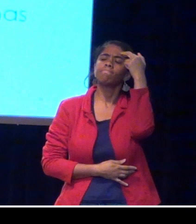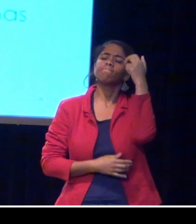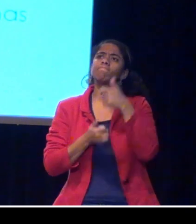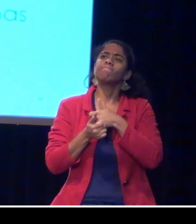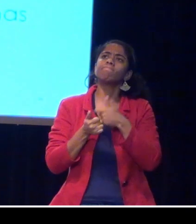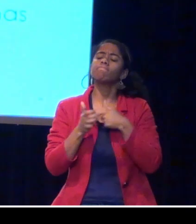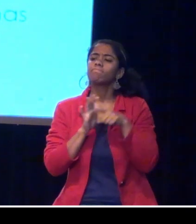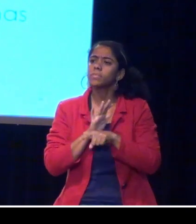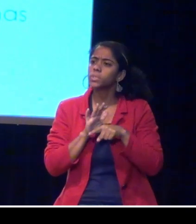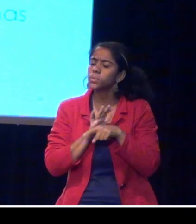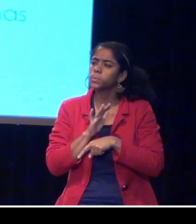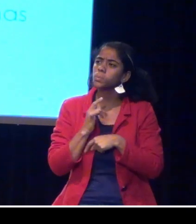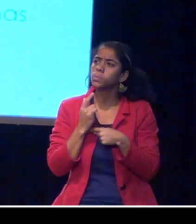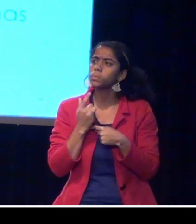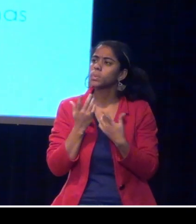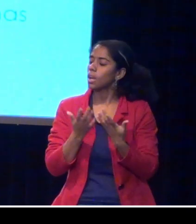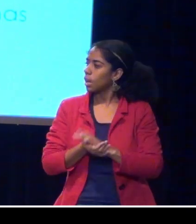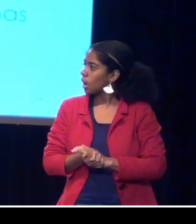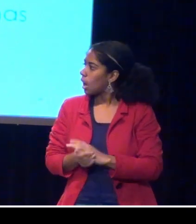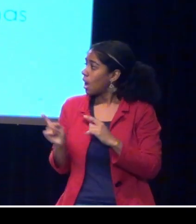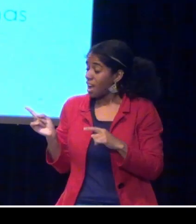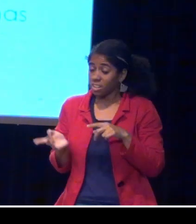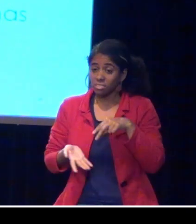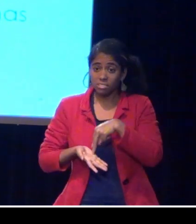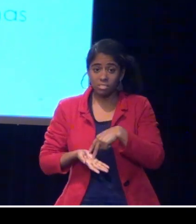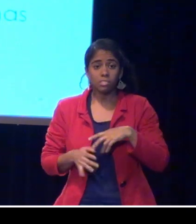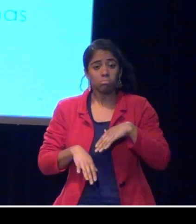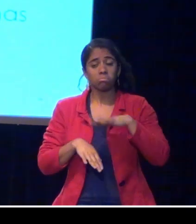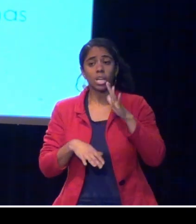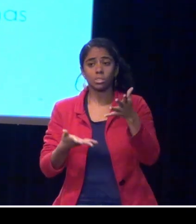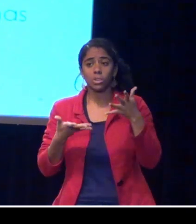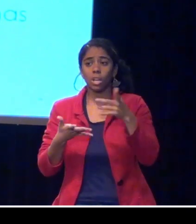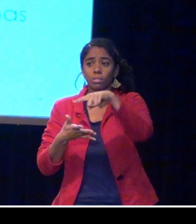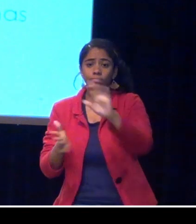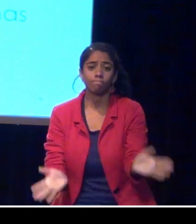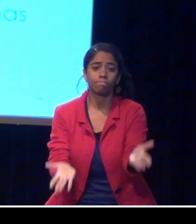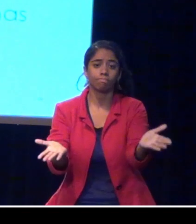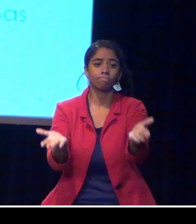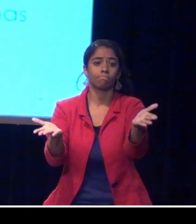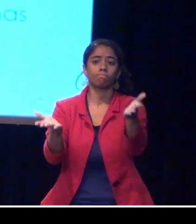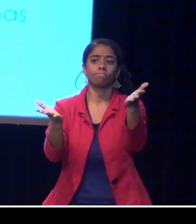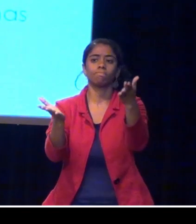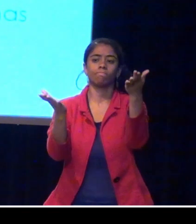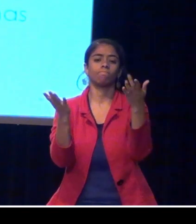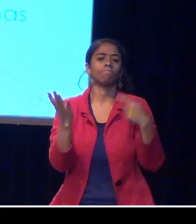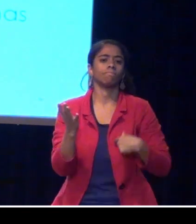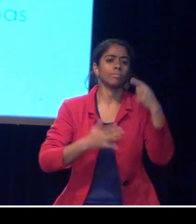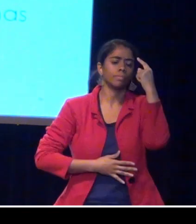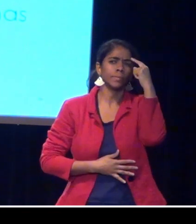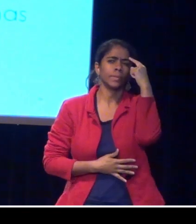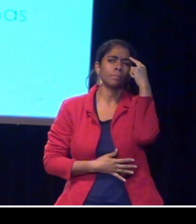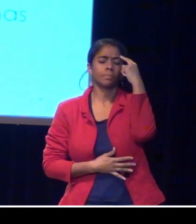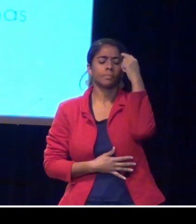essa minha posição aqui é muito mais de trazer questionamento do que de falar